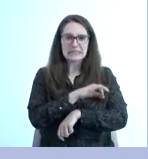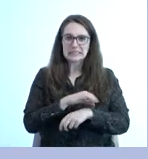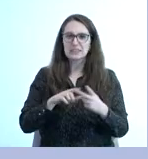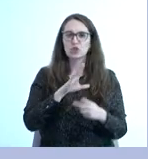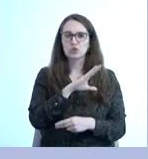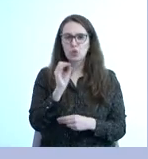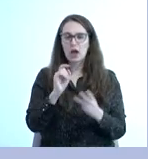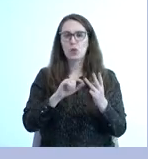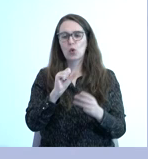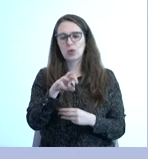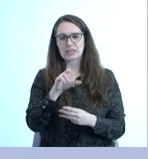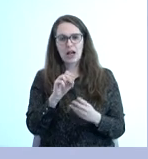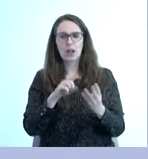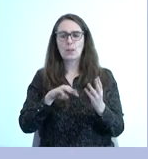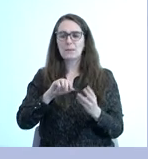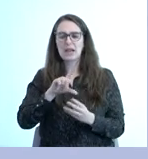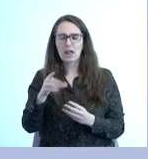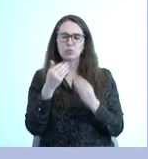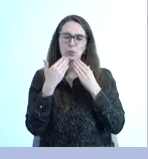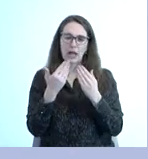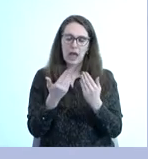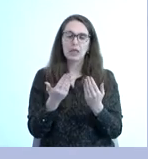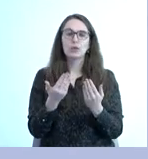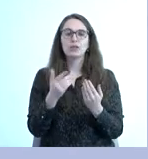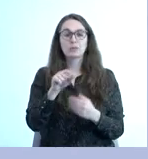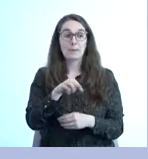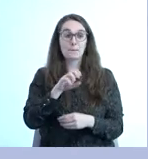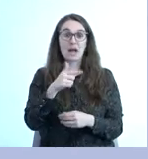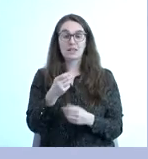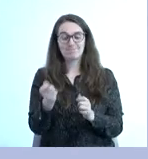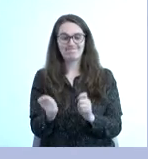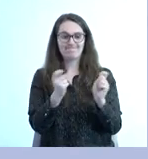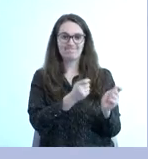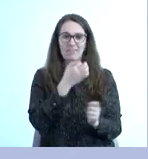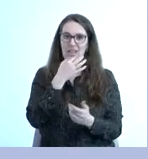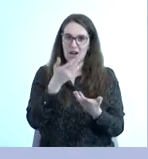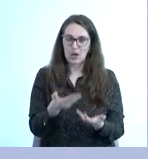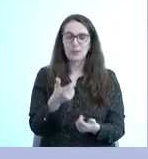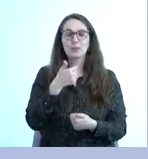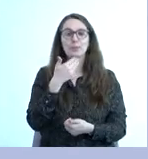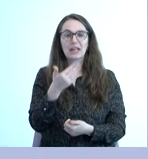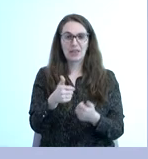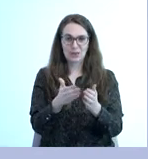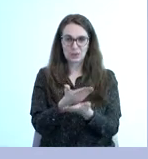Luís, Gonçalo, Manel, muito obrigado. Marta, a palavra é tua. Muito obrigado a todos.